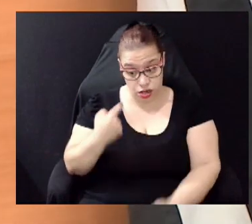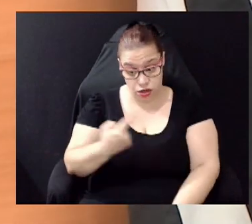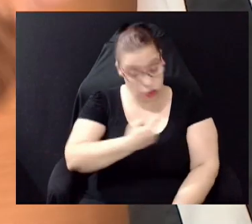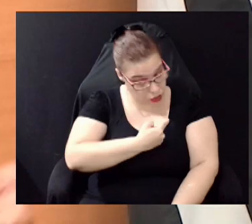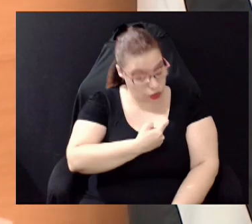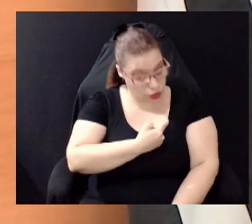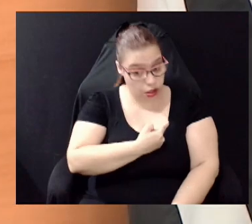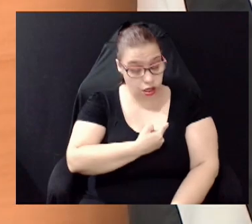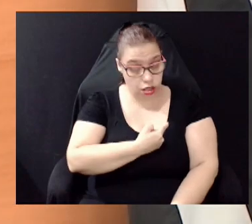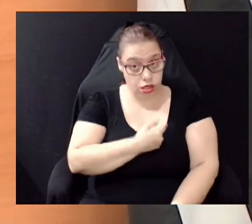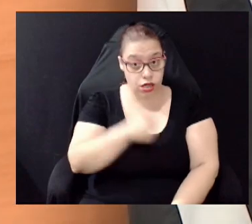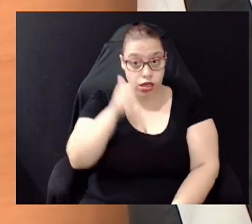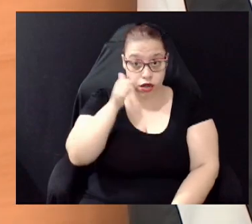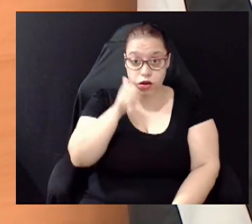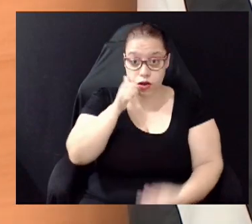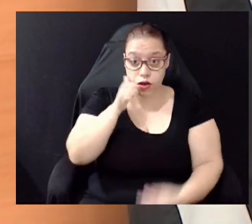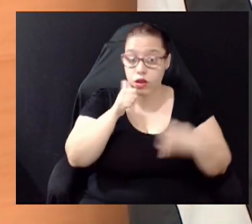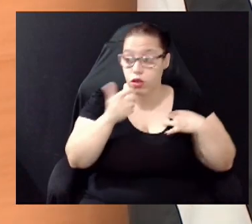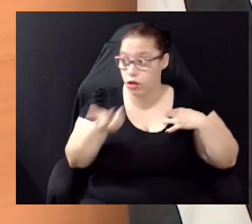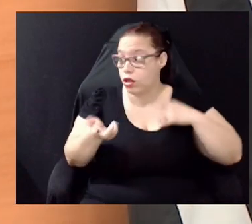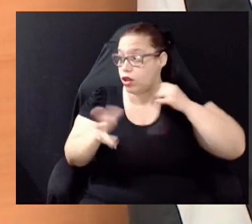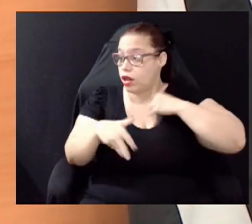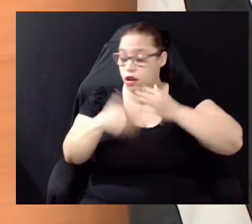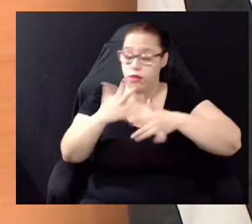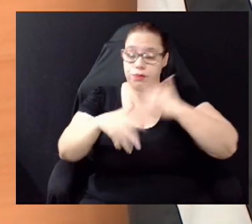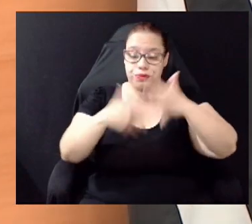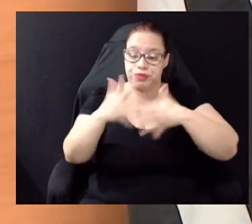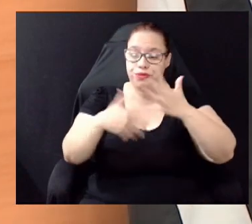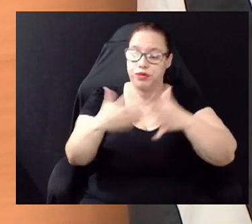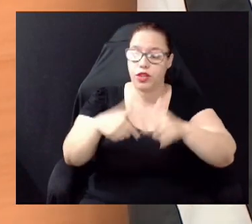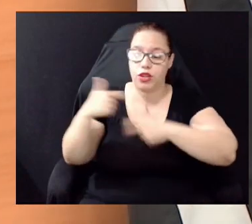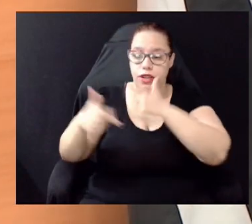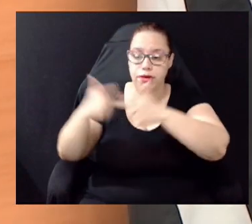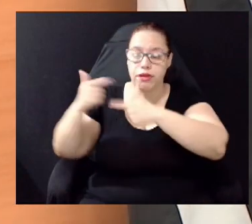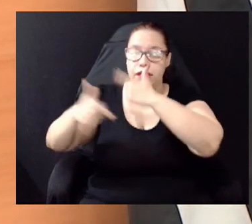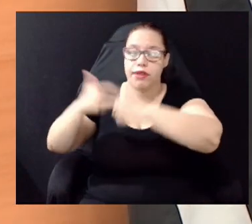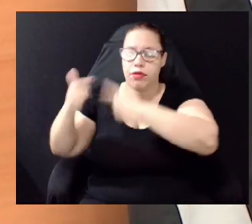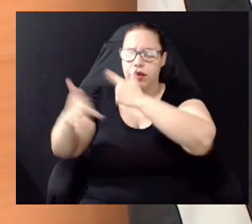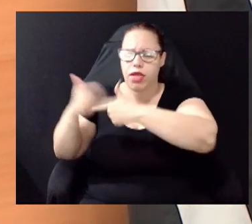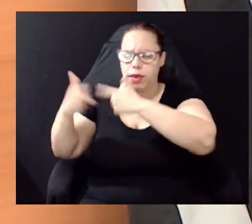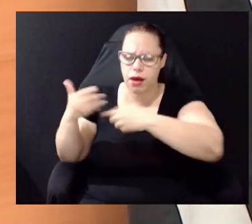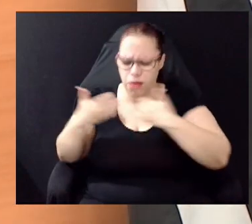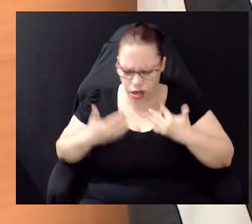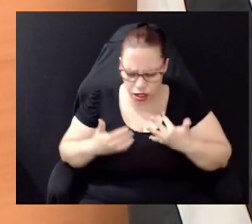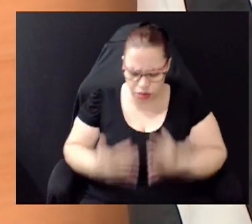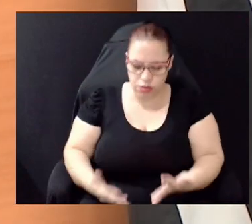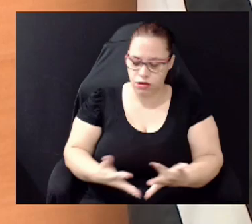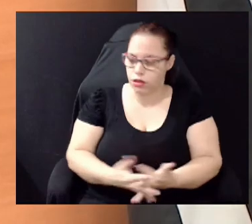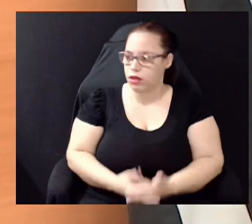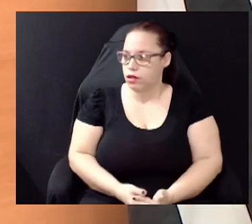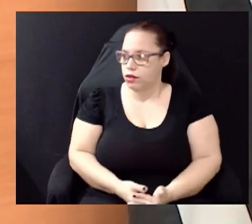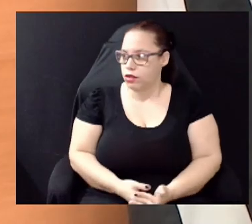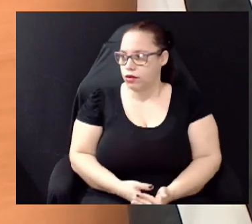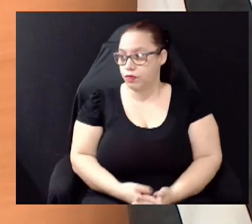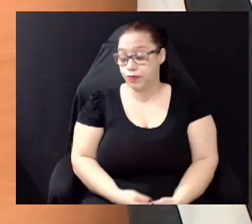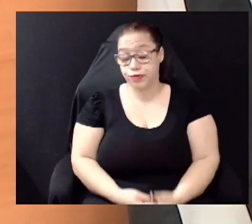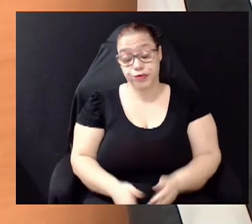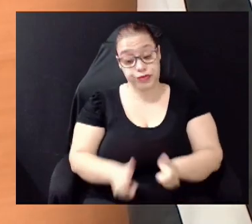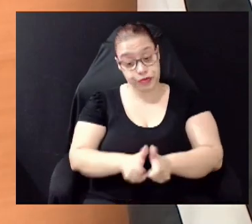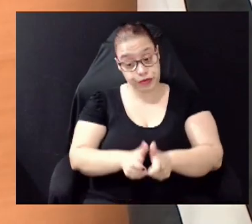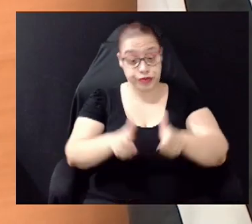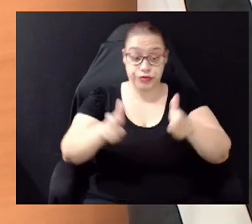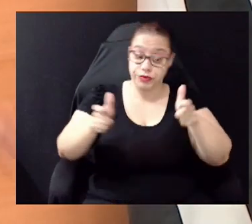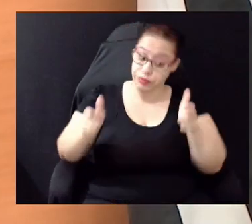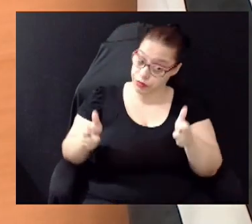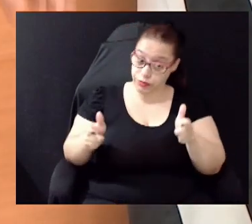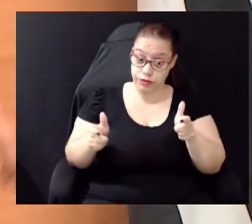mulheres aí, que estão atropelando por conta de uma sobrevida. Eu acho que pensar nesse crescimento, qual seria o passo